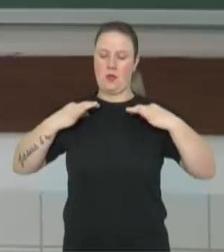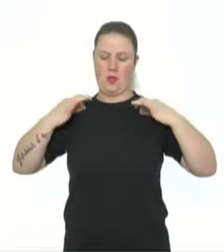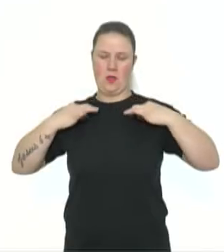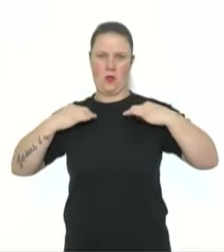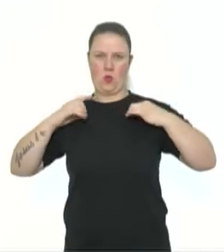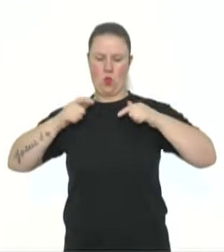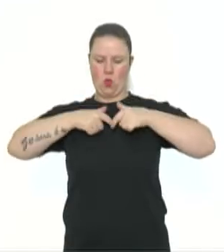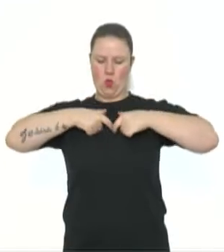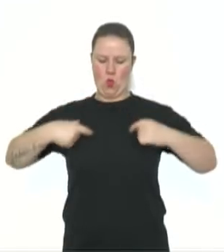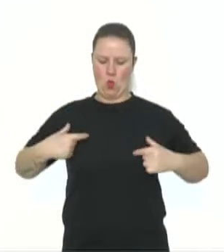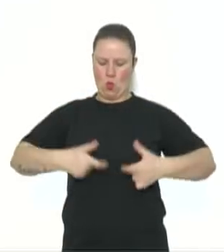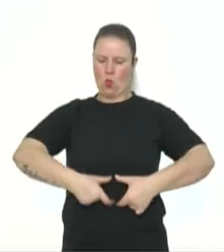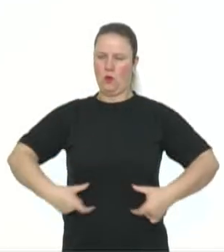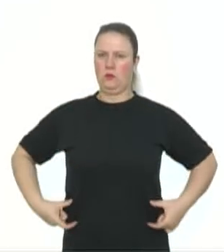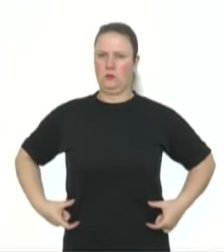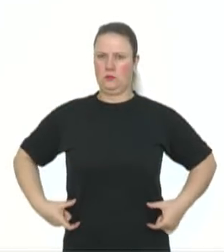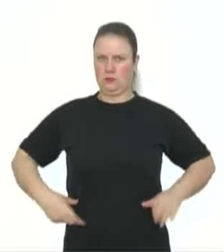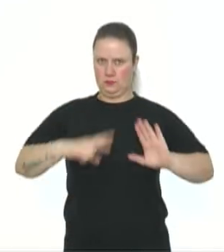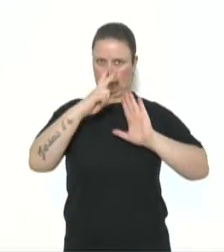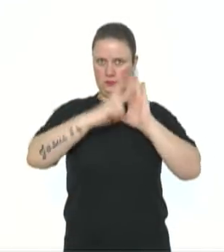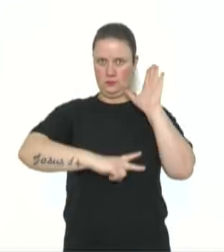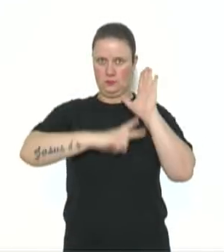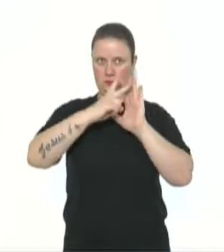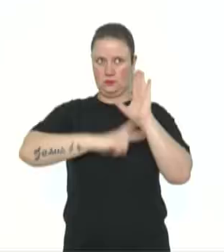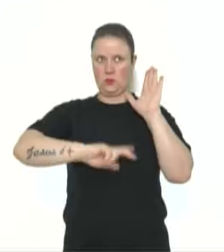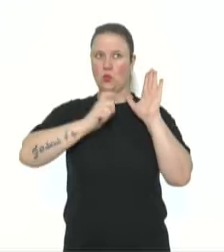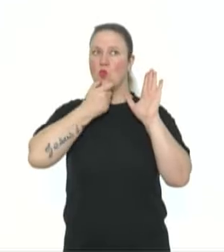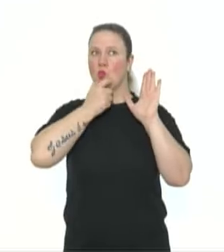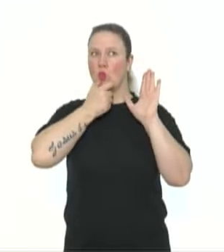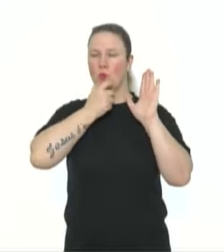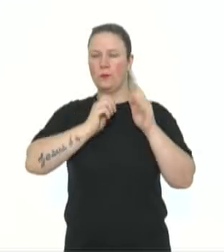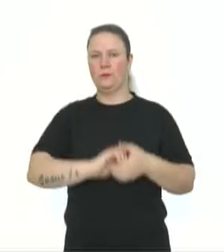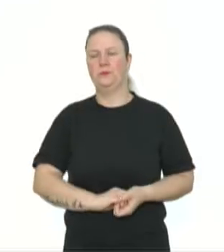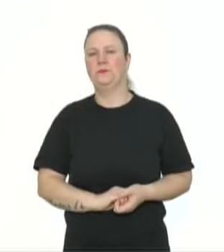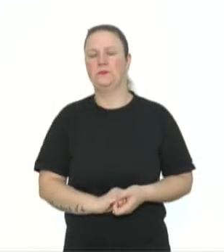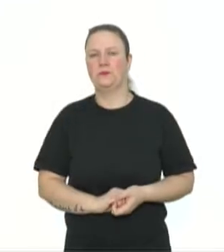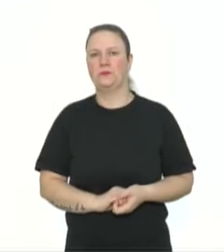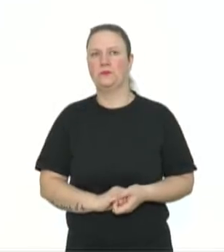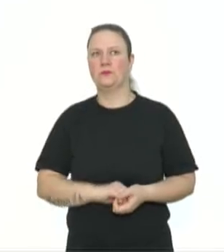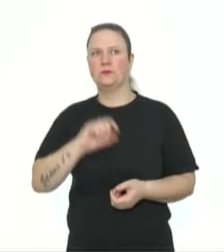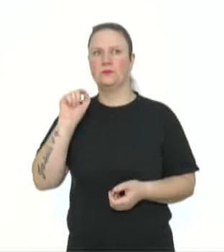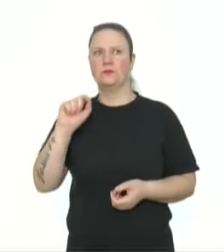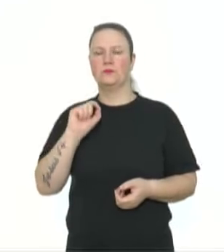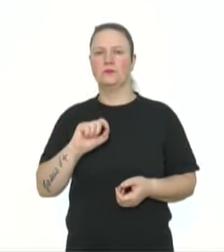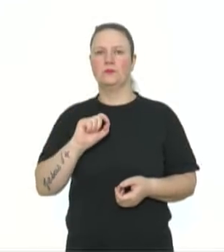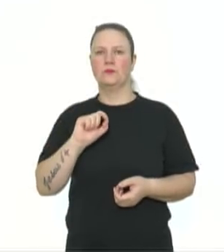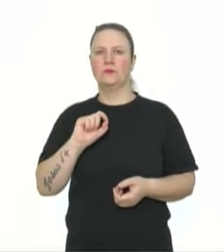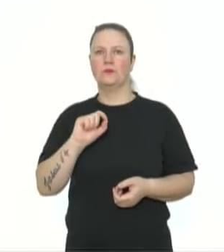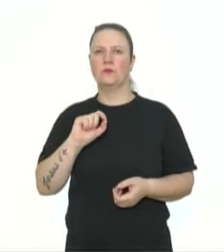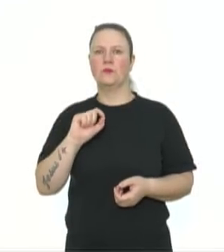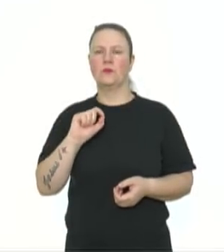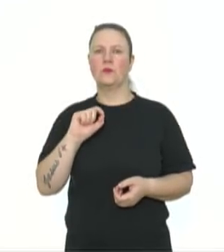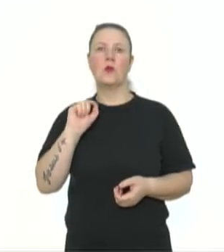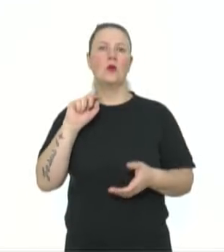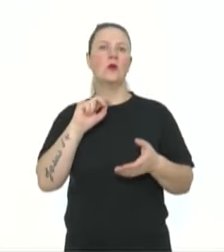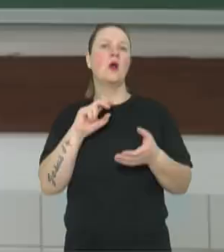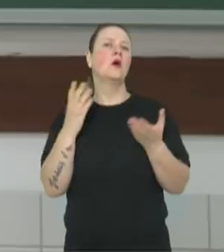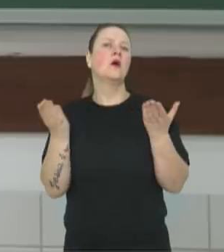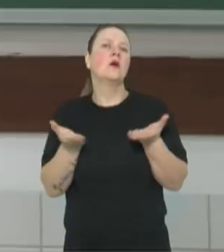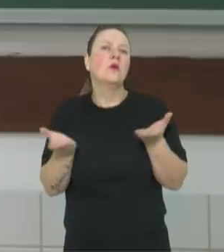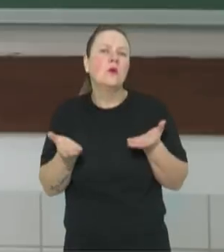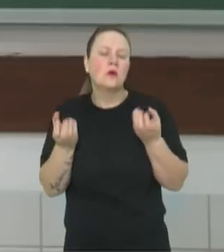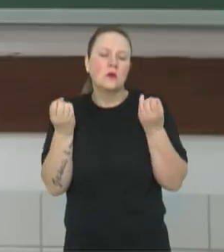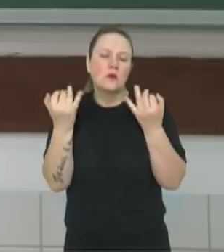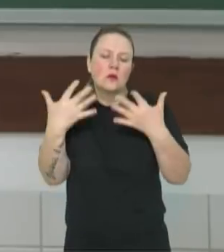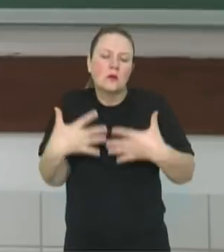camiseta, what is the meaning of space in this t-shirt? Então, I need some space. Eu quero que você me